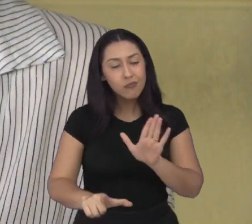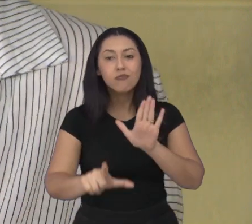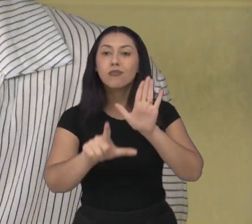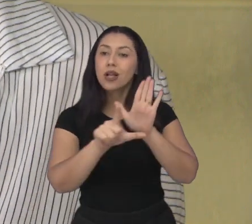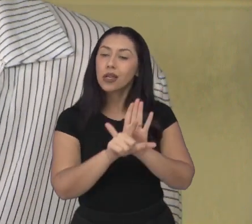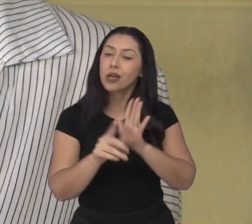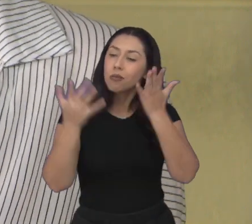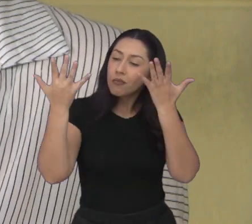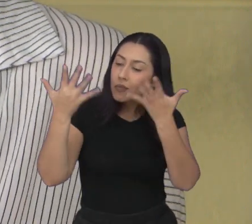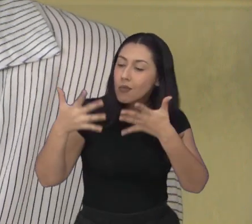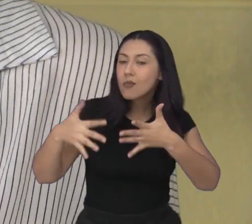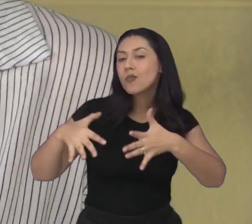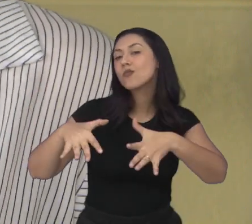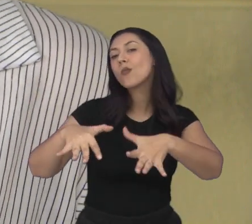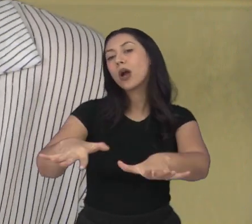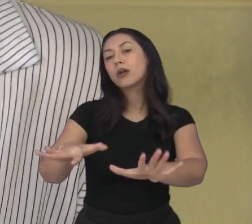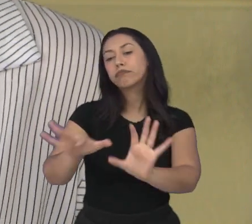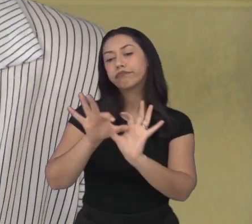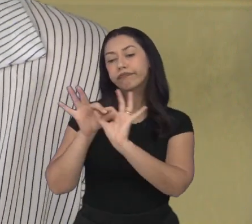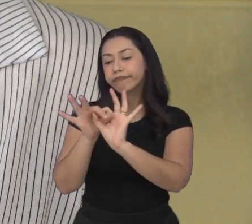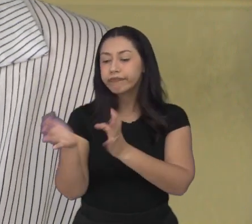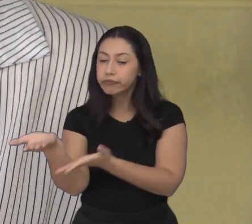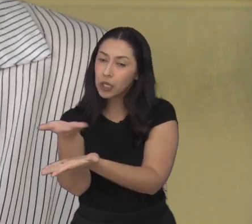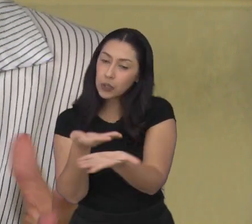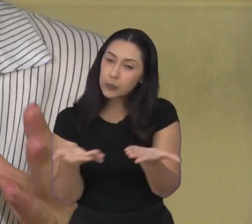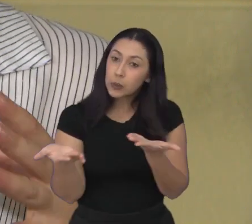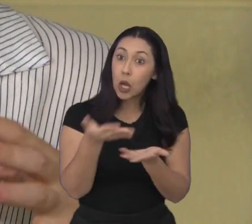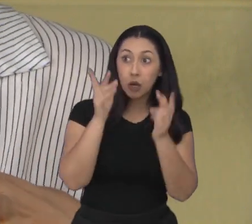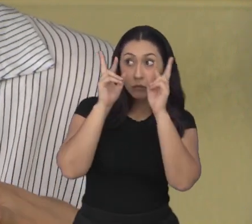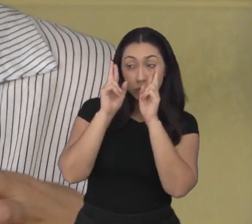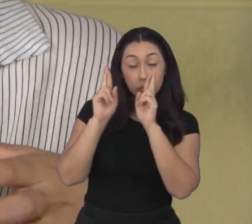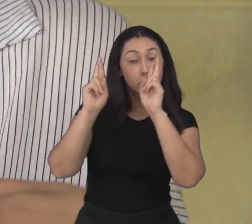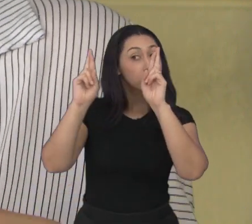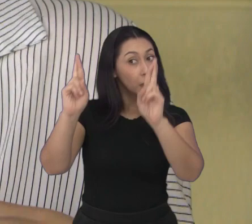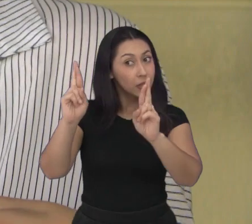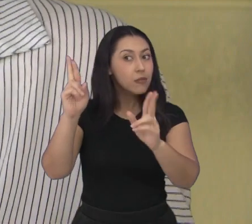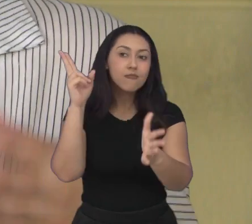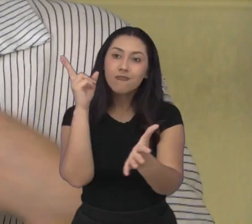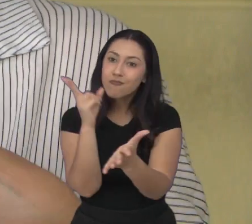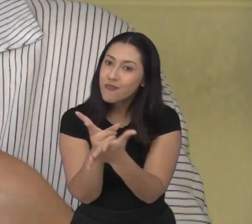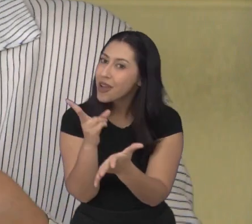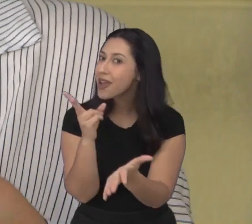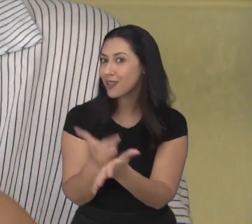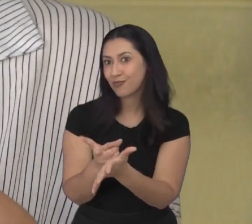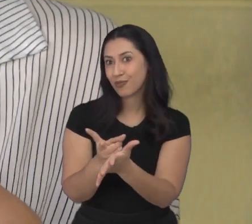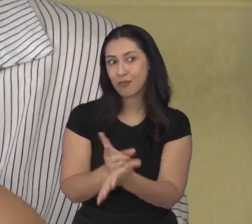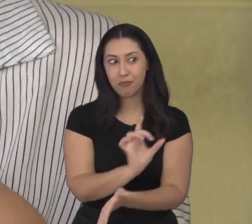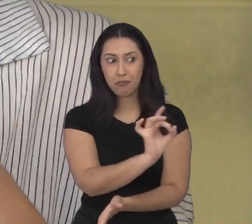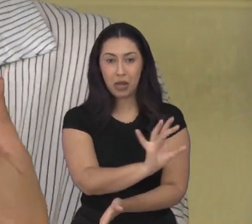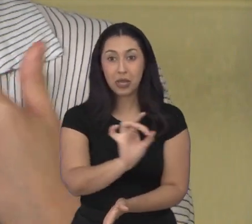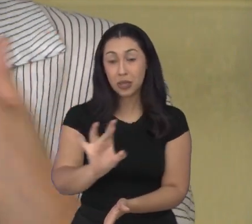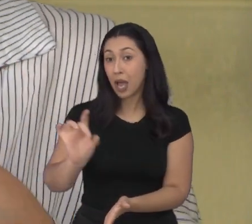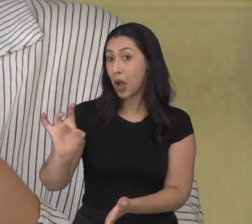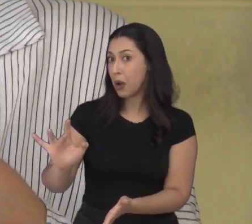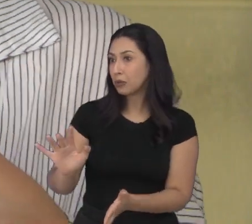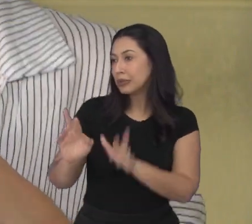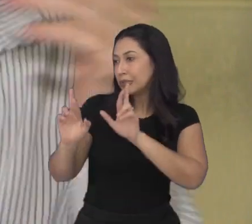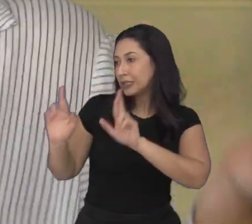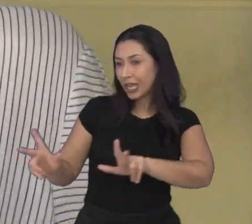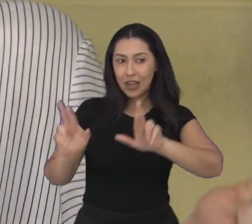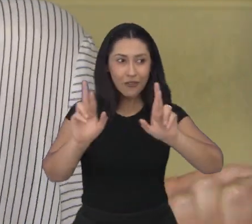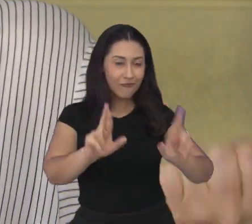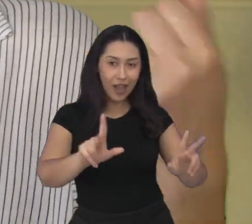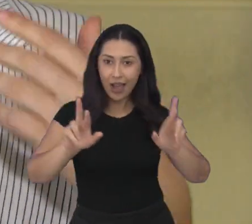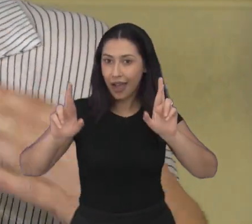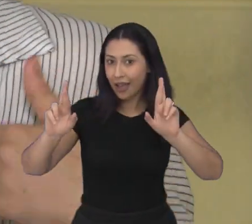consiga manter essa harmonia, manter essas pessoas convivendo bem, apesar do ser humano sempre buscar